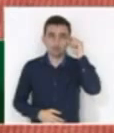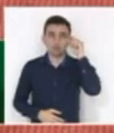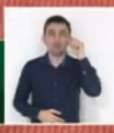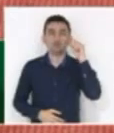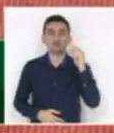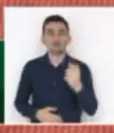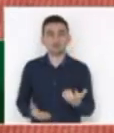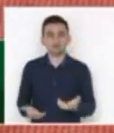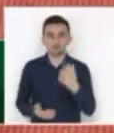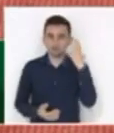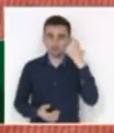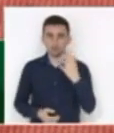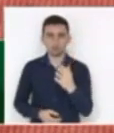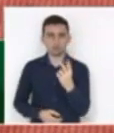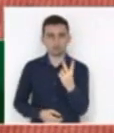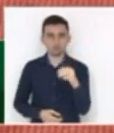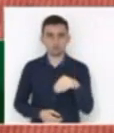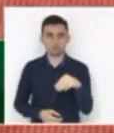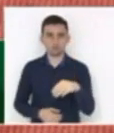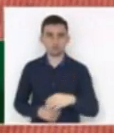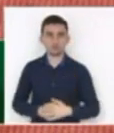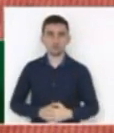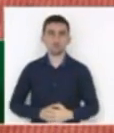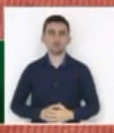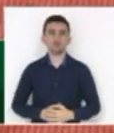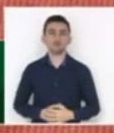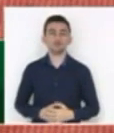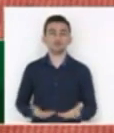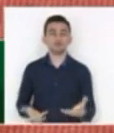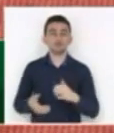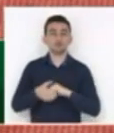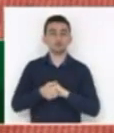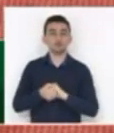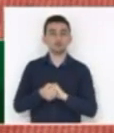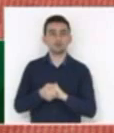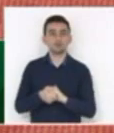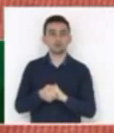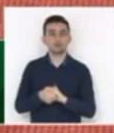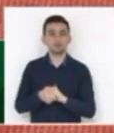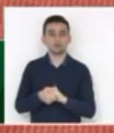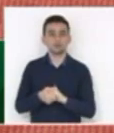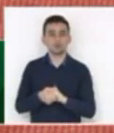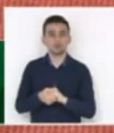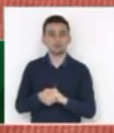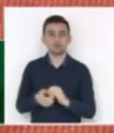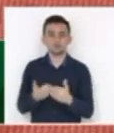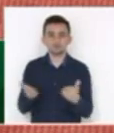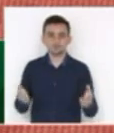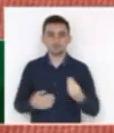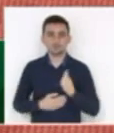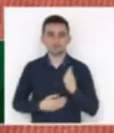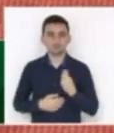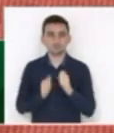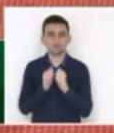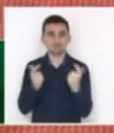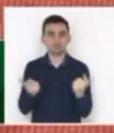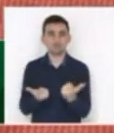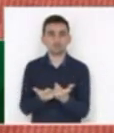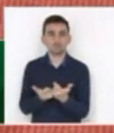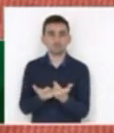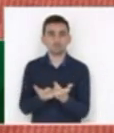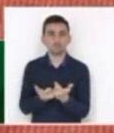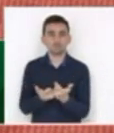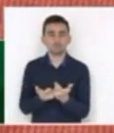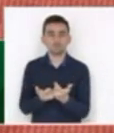queria... 2 minutos para o senhor, pela ordem. Eu queria cumprimentar Vossa Excelência, também os deputados dessa casa, todos os catarinenses que